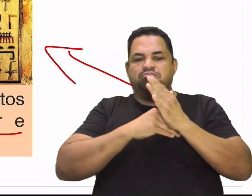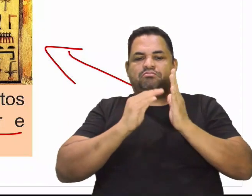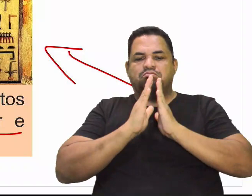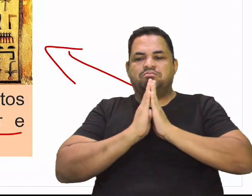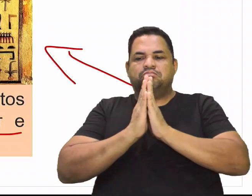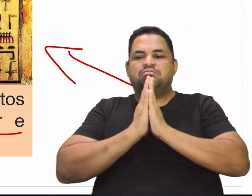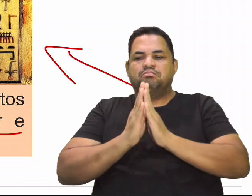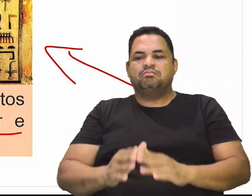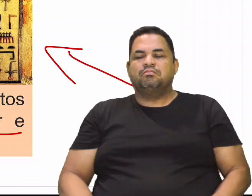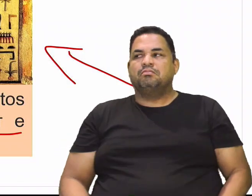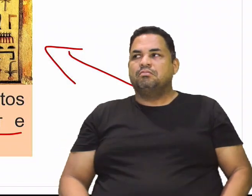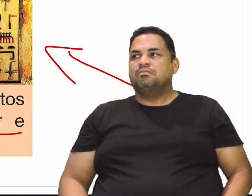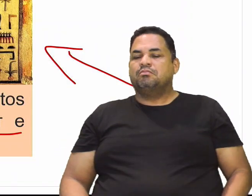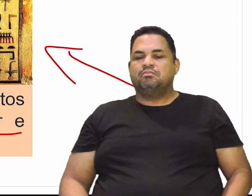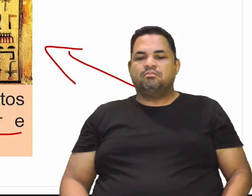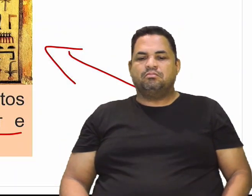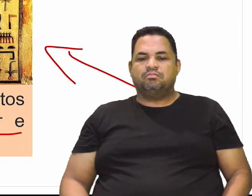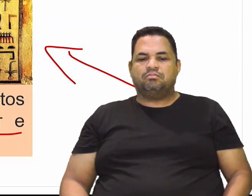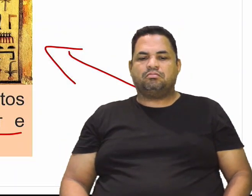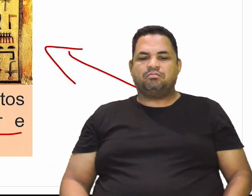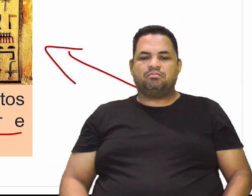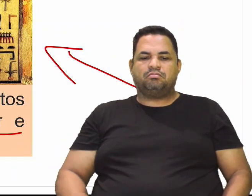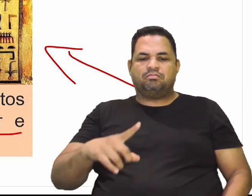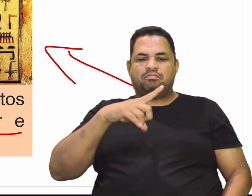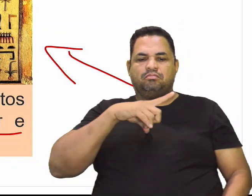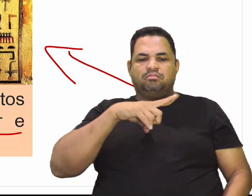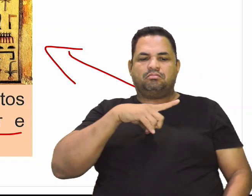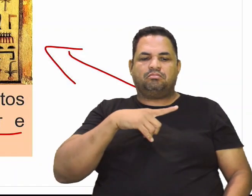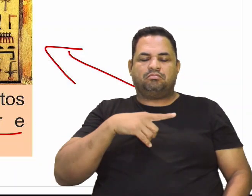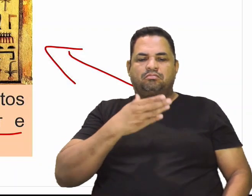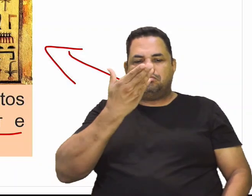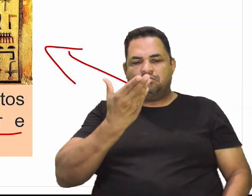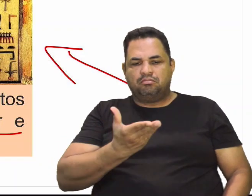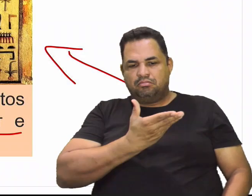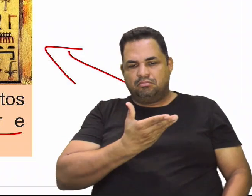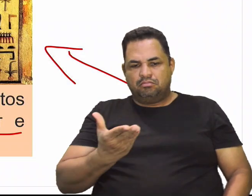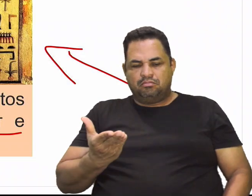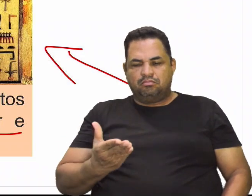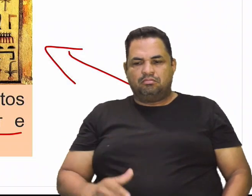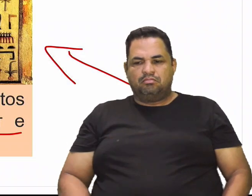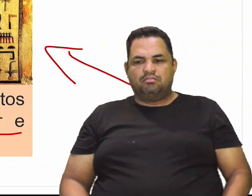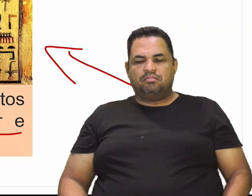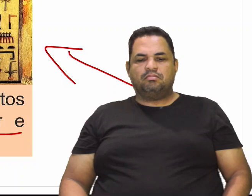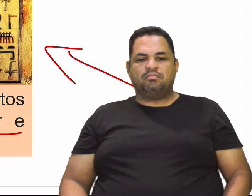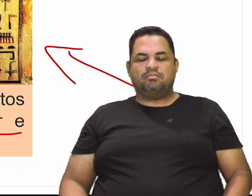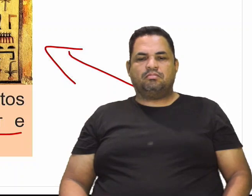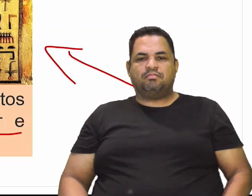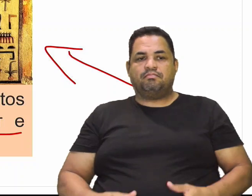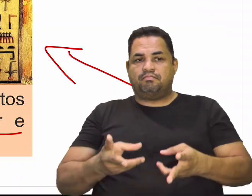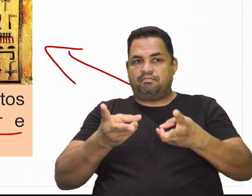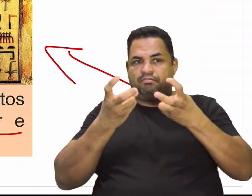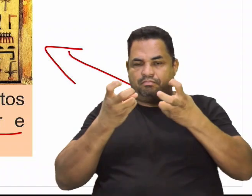sinais, tido para eles como sinais sagrados. Percebeu aí?